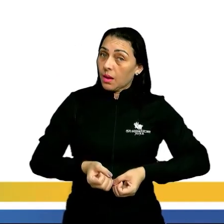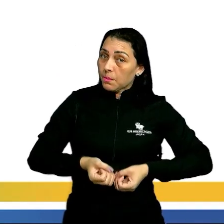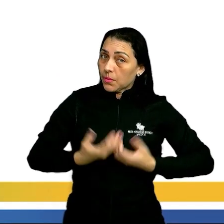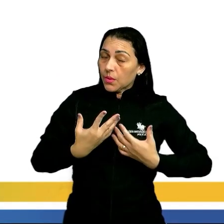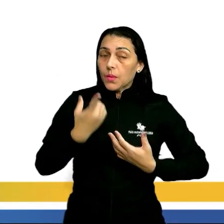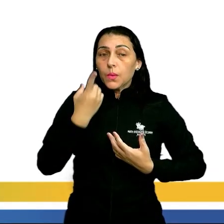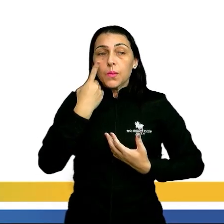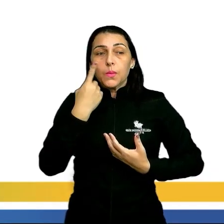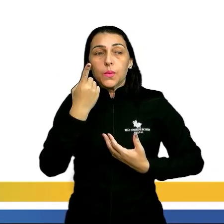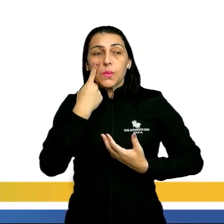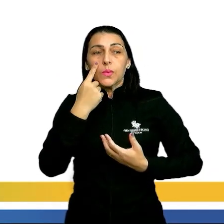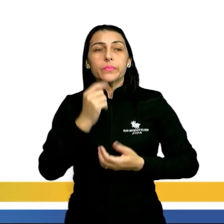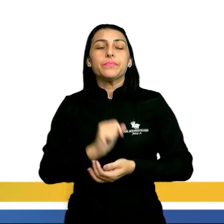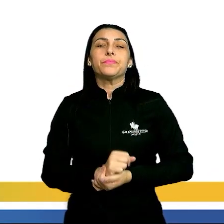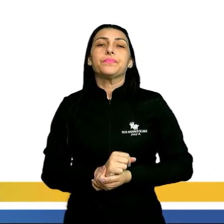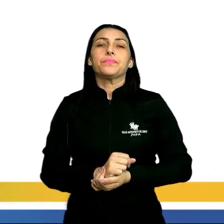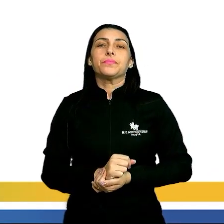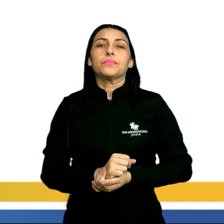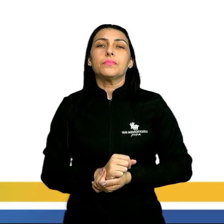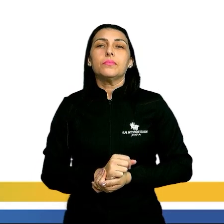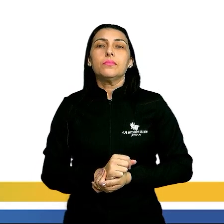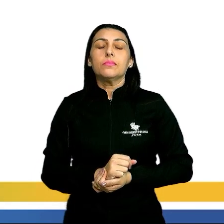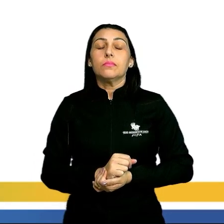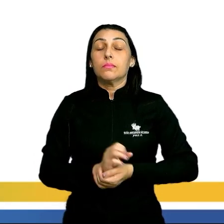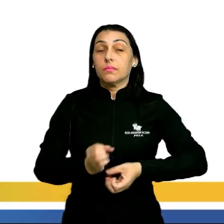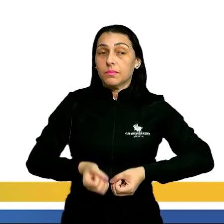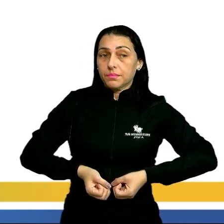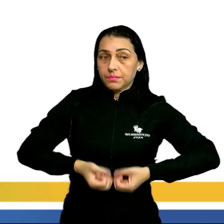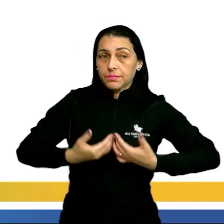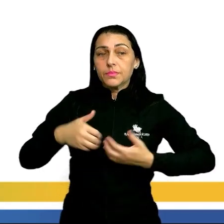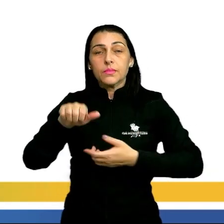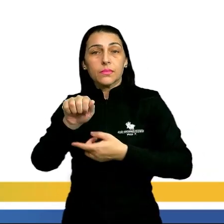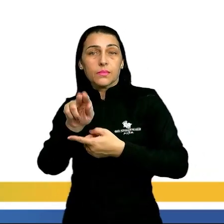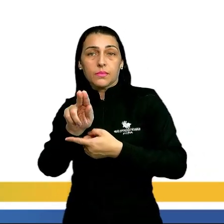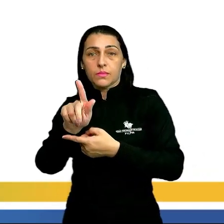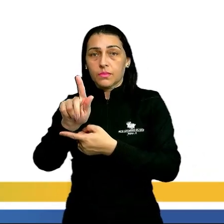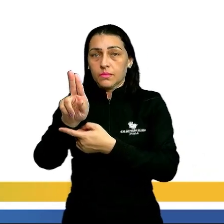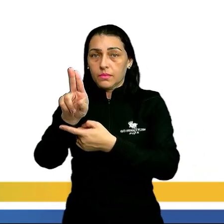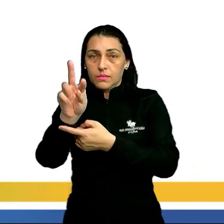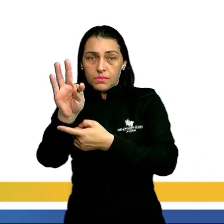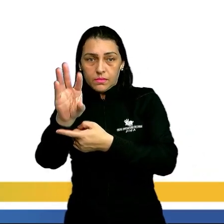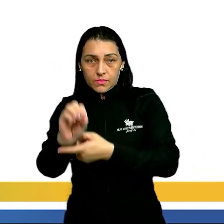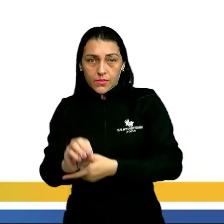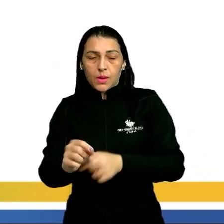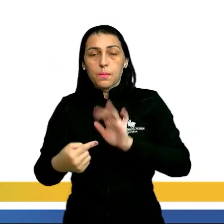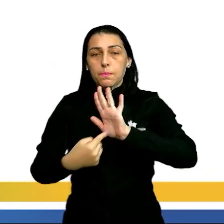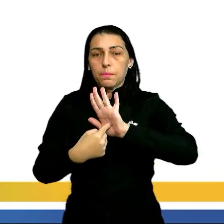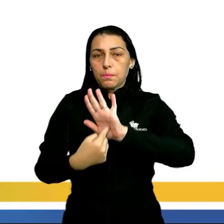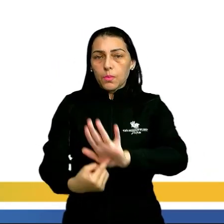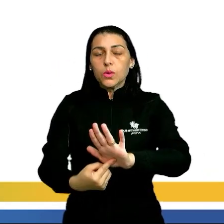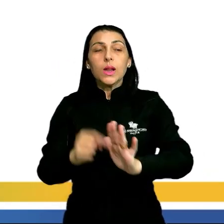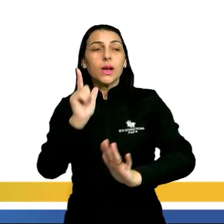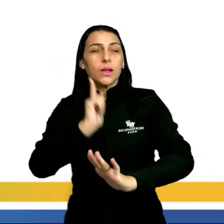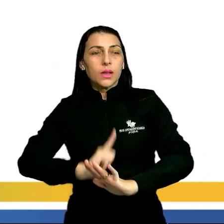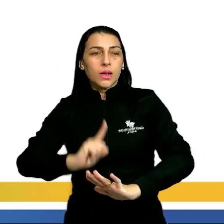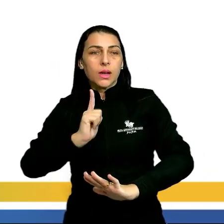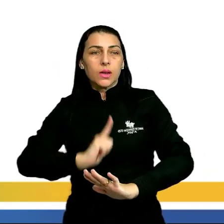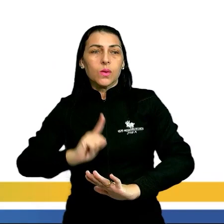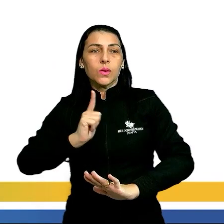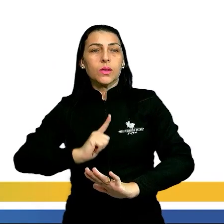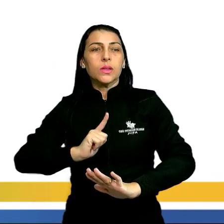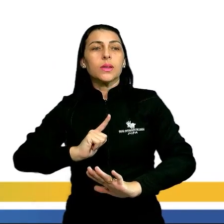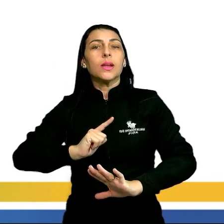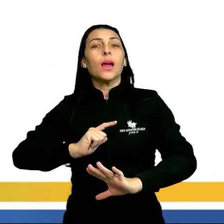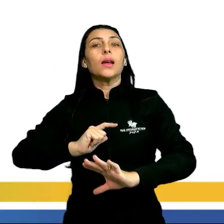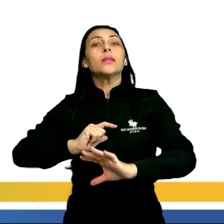Vamos ao nosso comando. A poesia de Augusto dos Anjos revela aspectos de uma